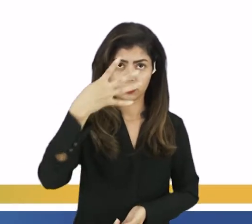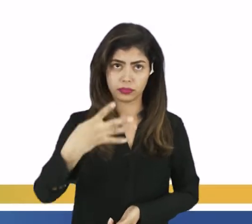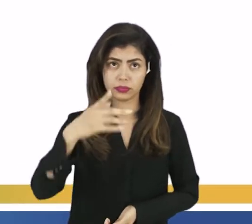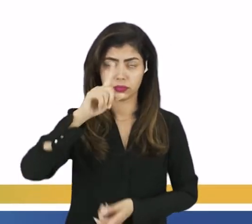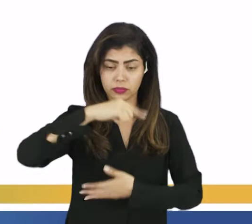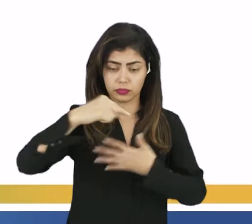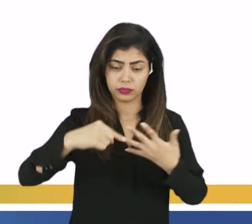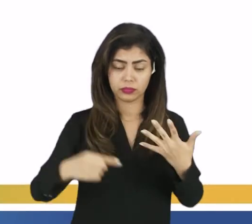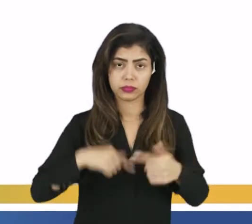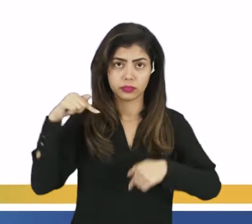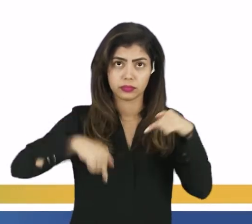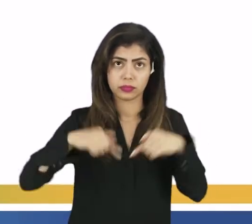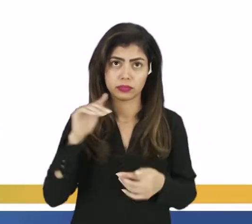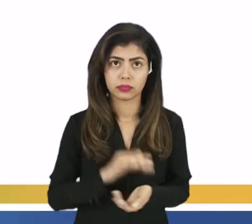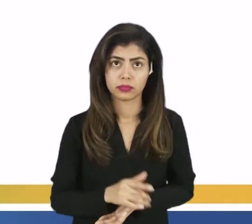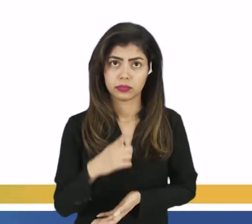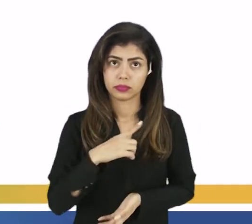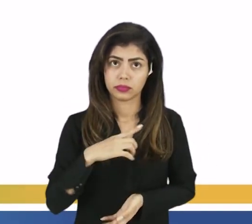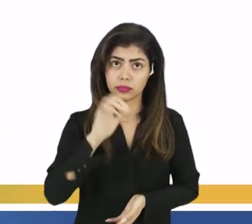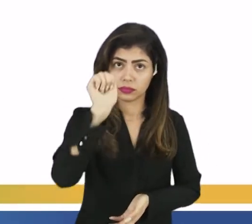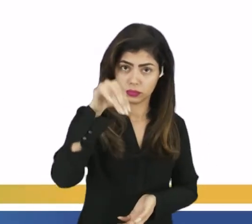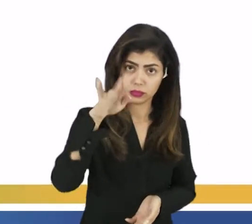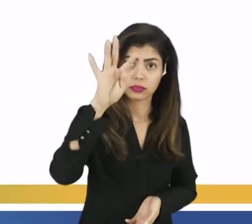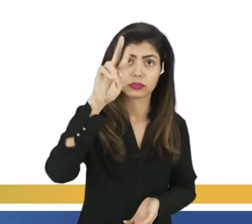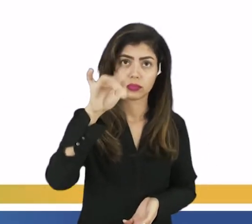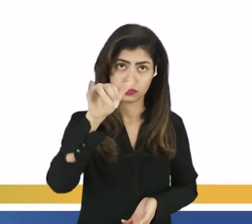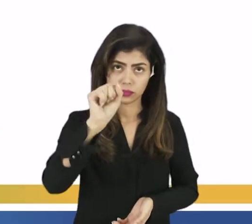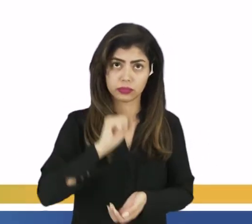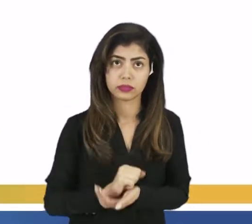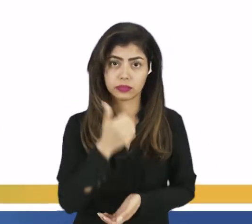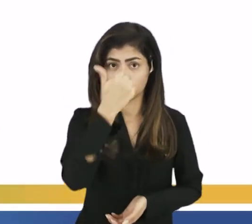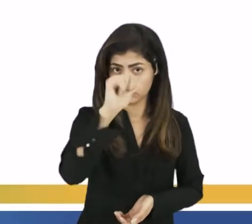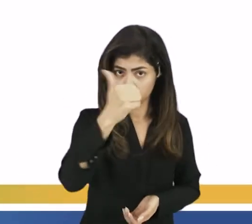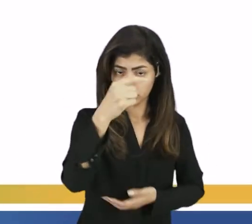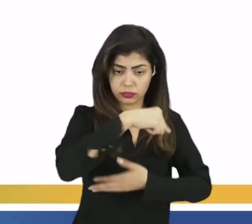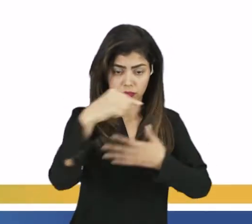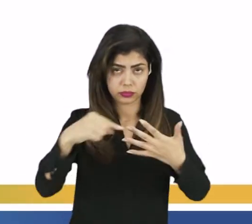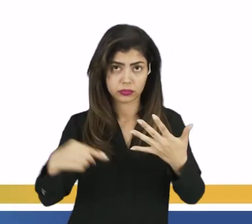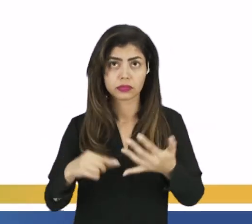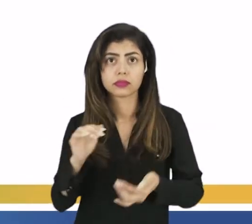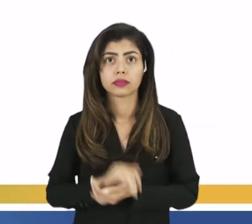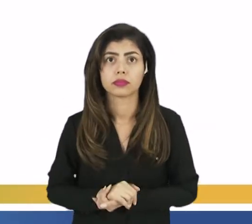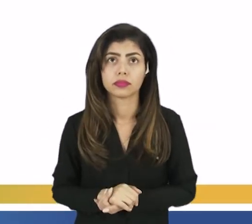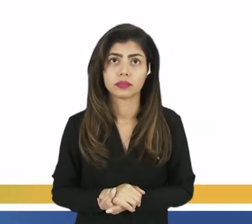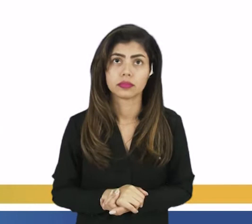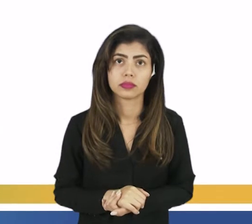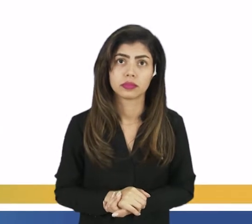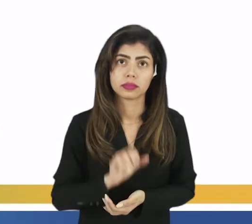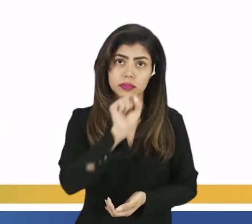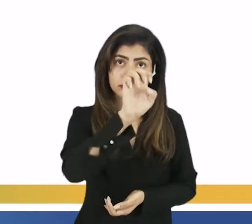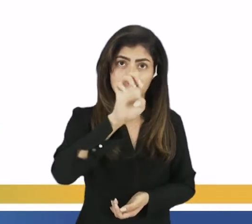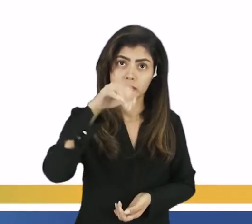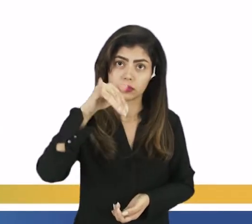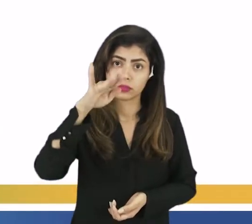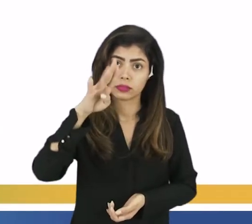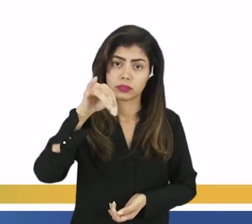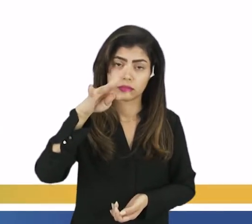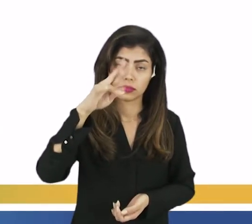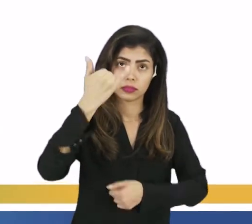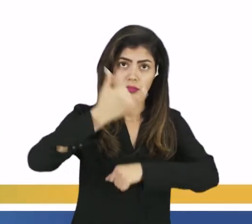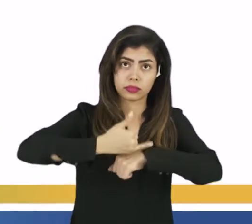84 elementos químicos nós temos usar metais que são os elementos químicos temos os semi-metais